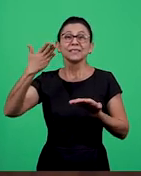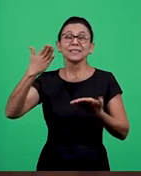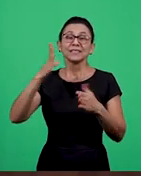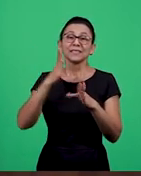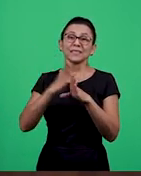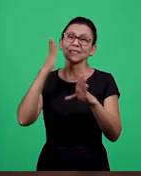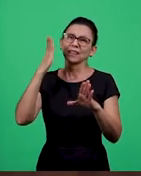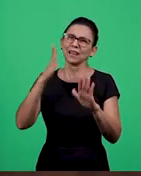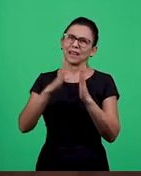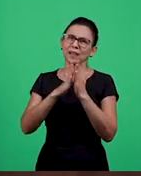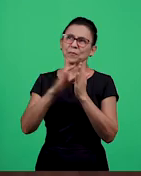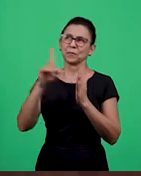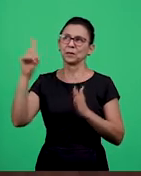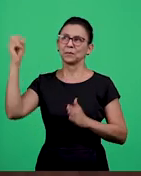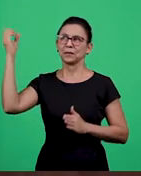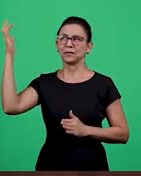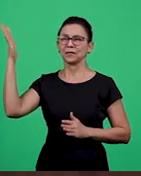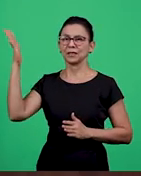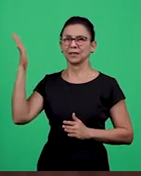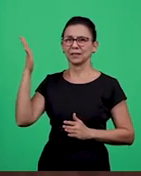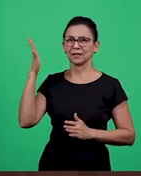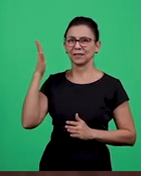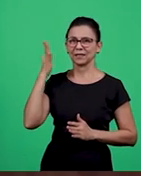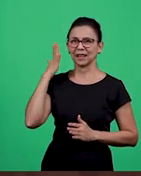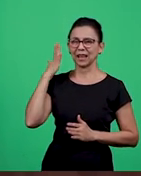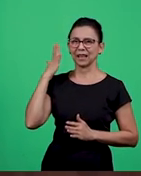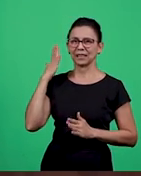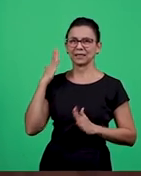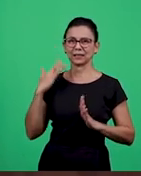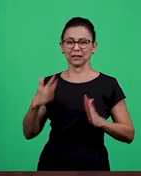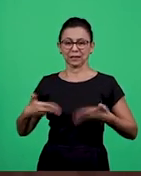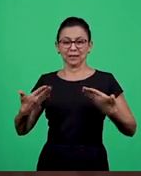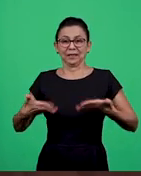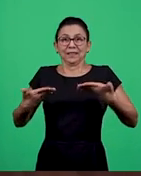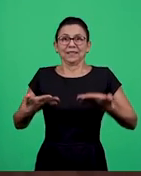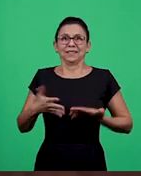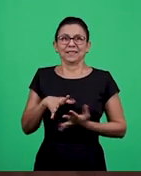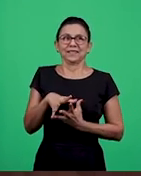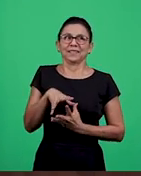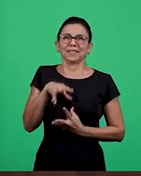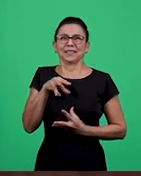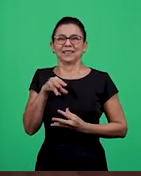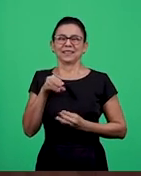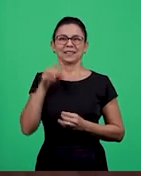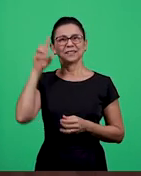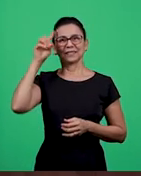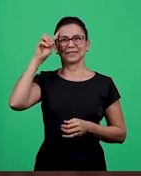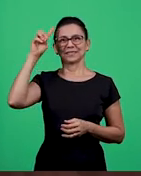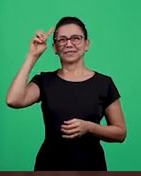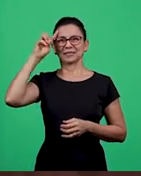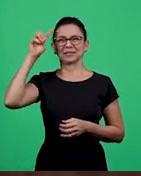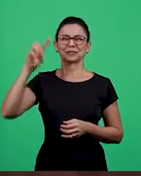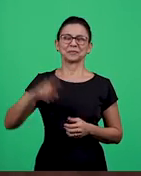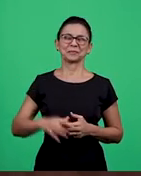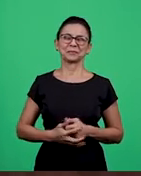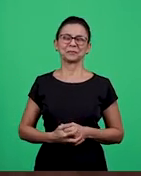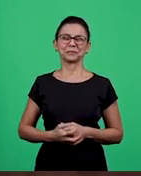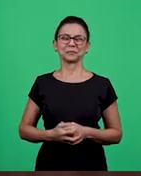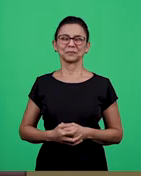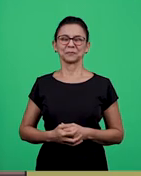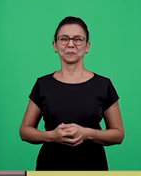a palavra revelada, né? Que alimenta a nossa alma todos os